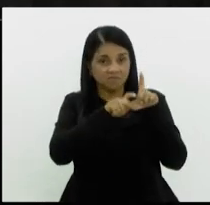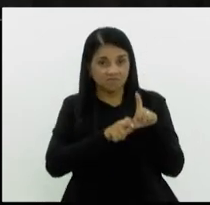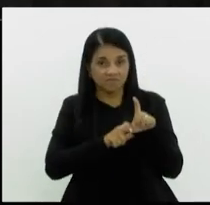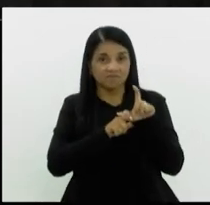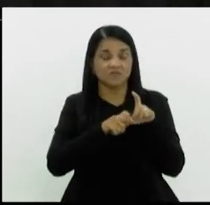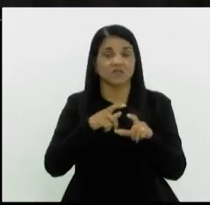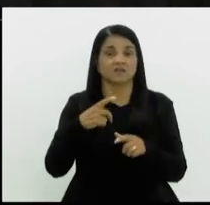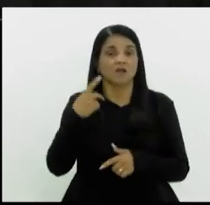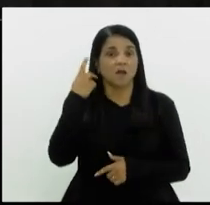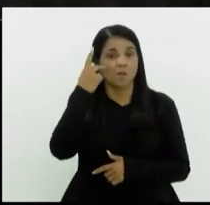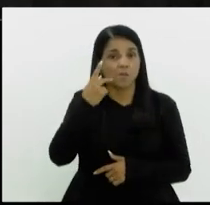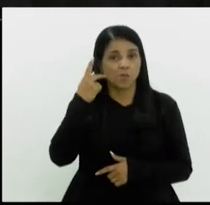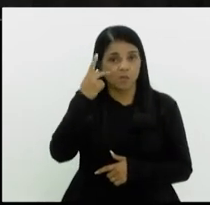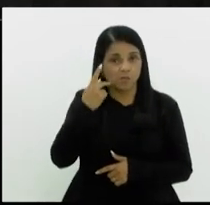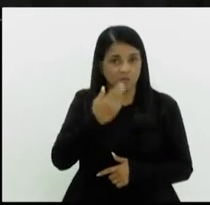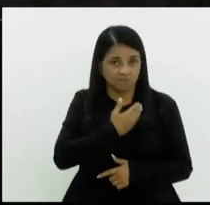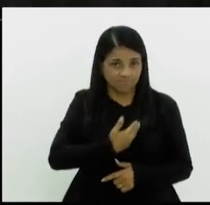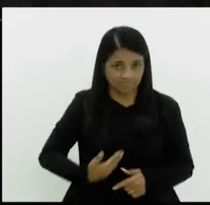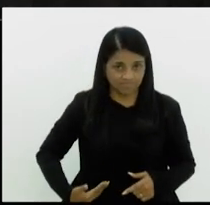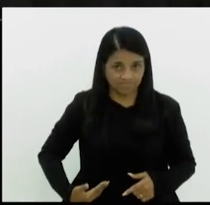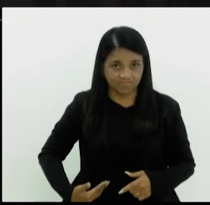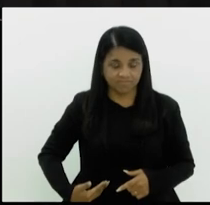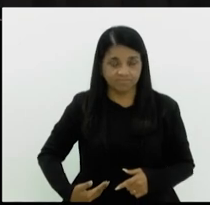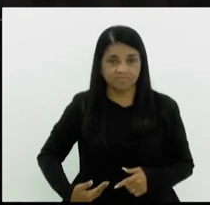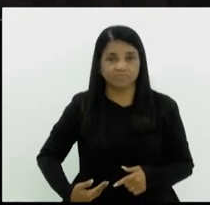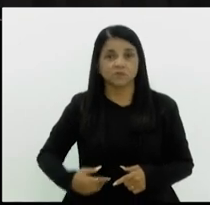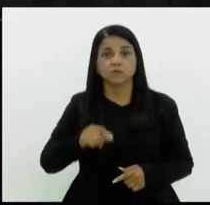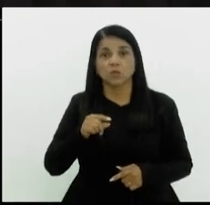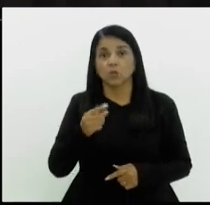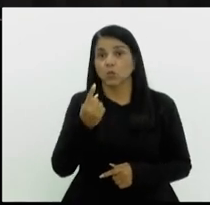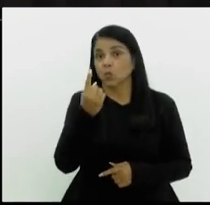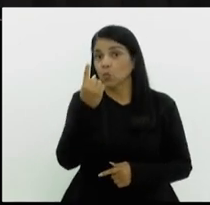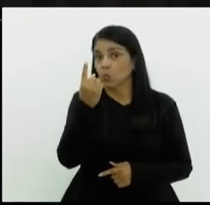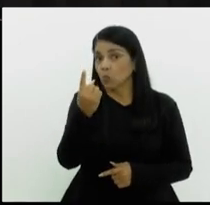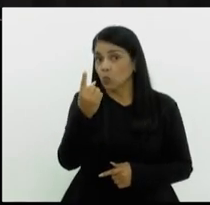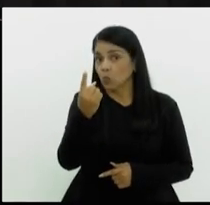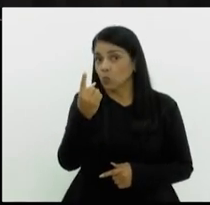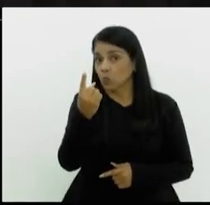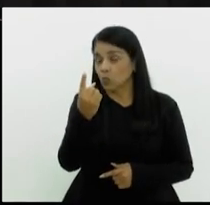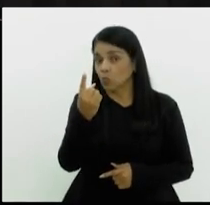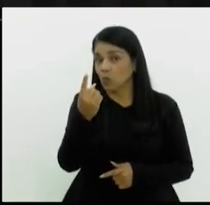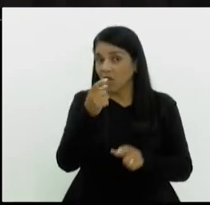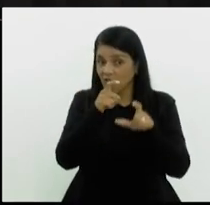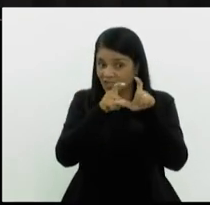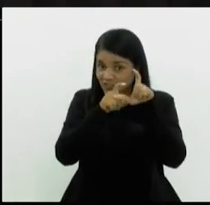ontem R$1 trilhão. Vou repetir, porque o número é